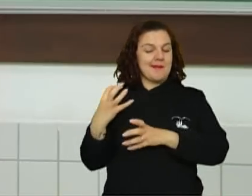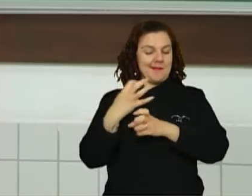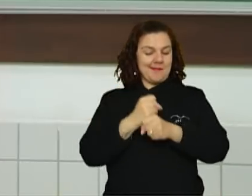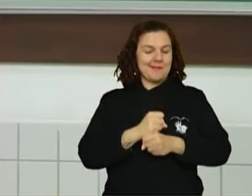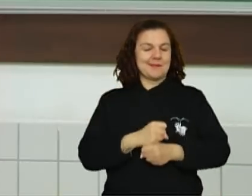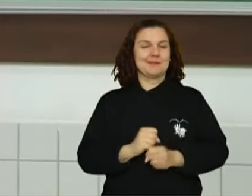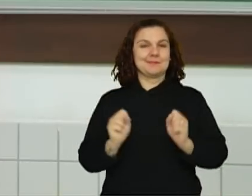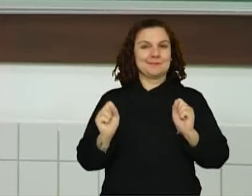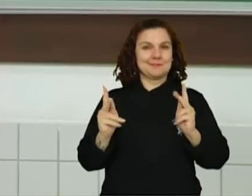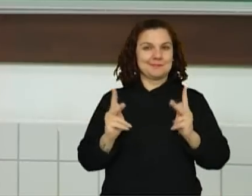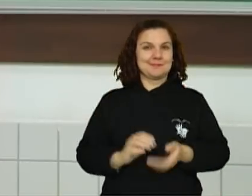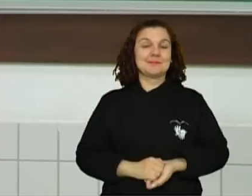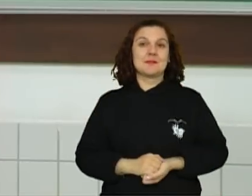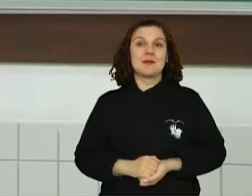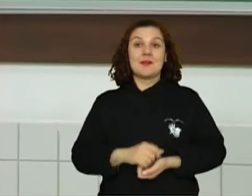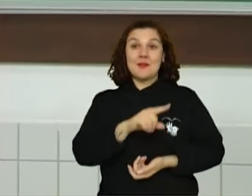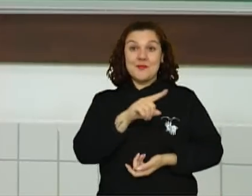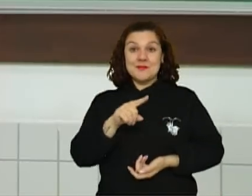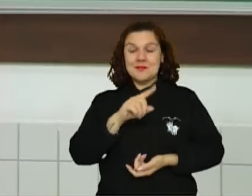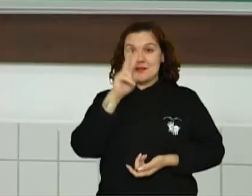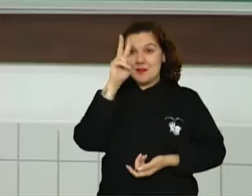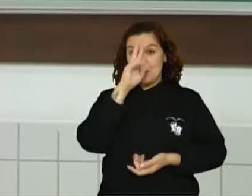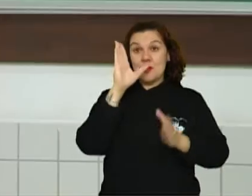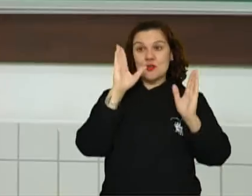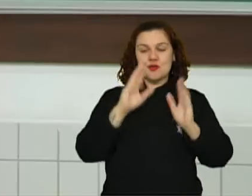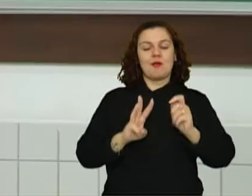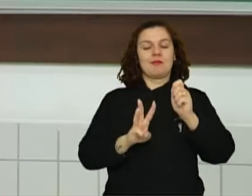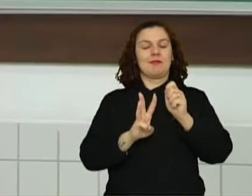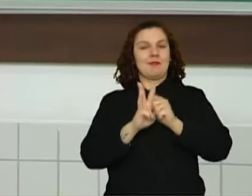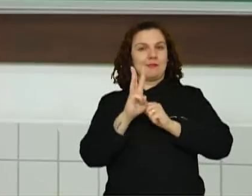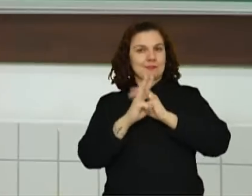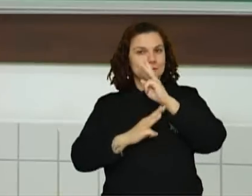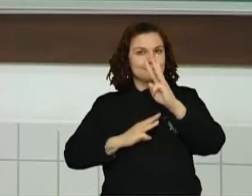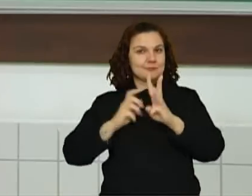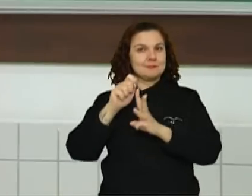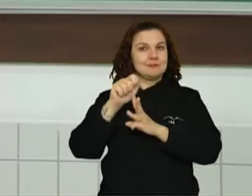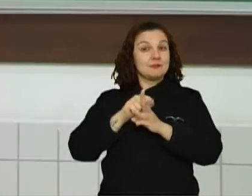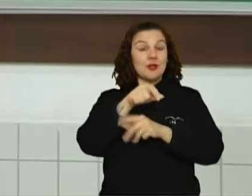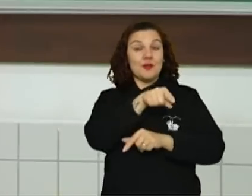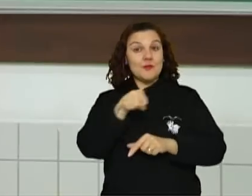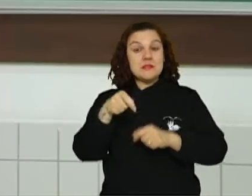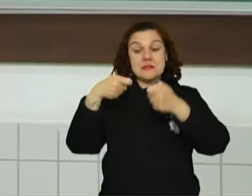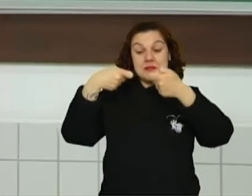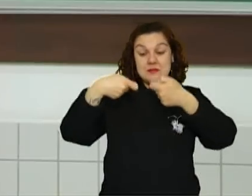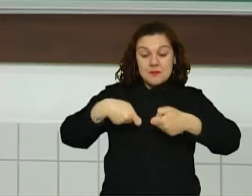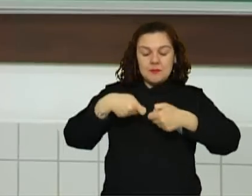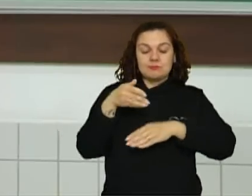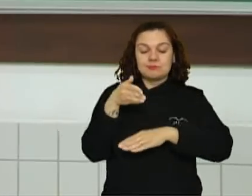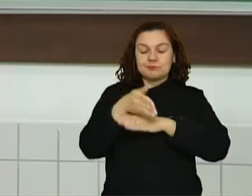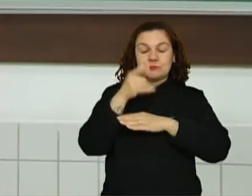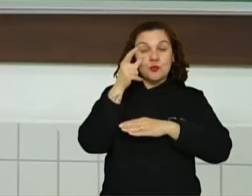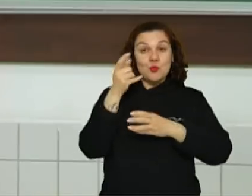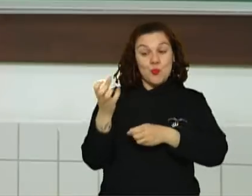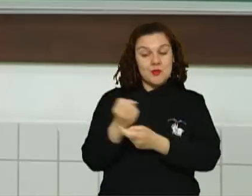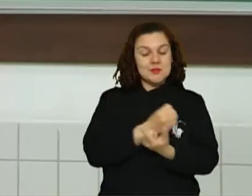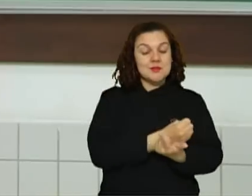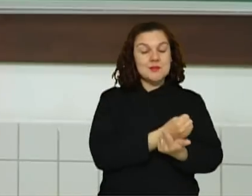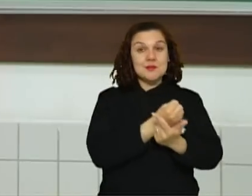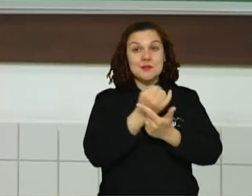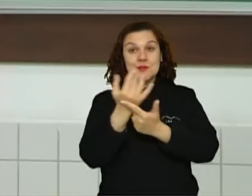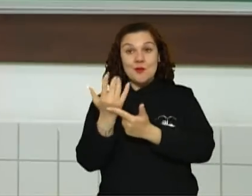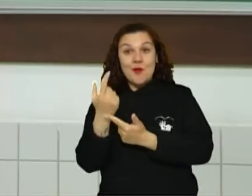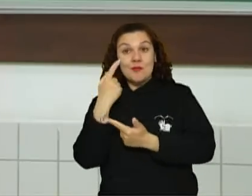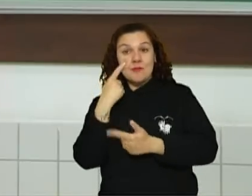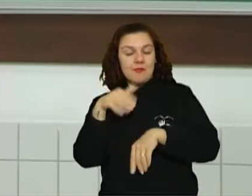ali, perfeito? Lembrando que já estamos no terceiro trimestre, é preciso que vocês verifiquem todas as notas,